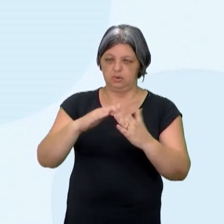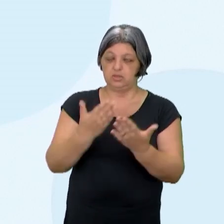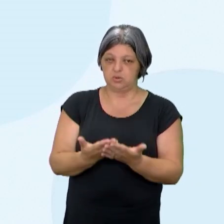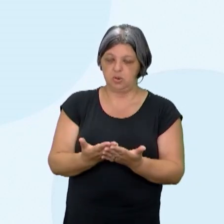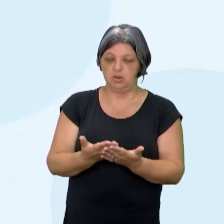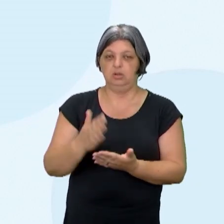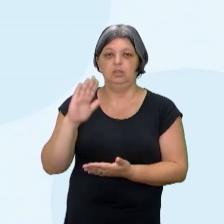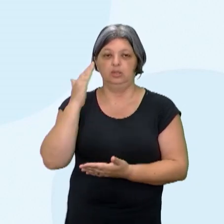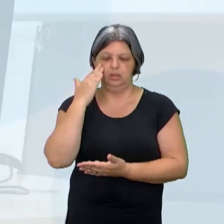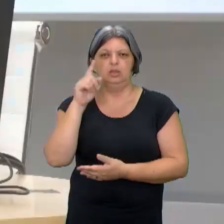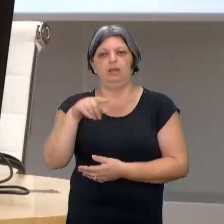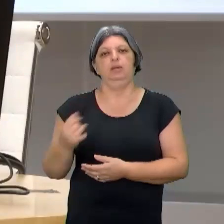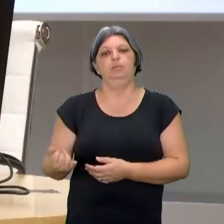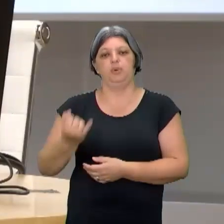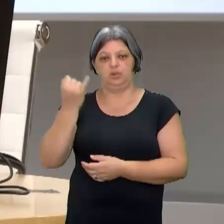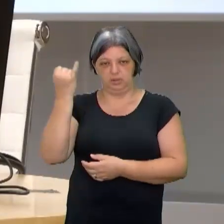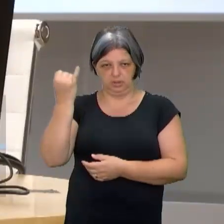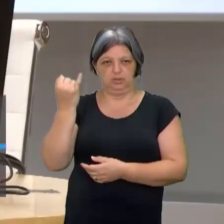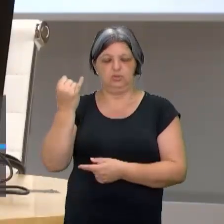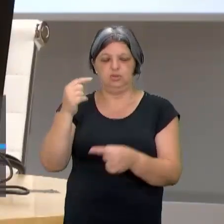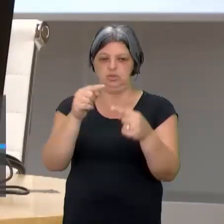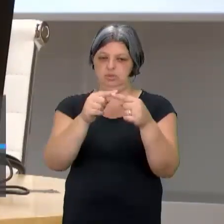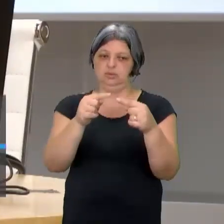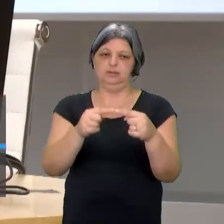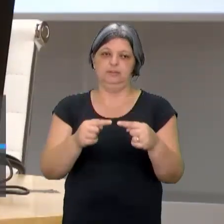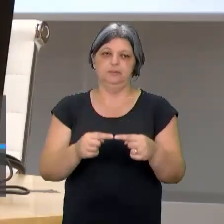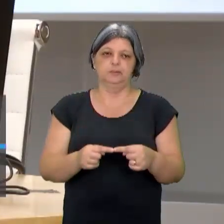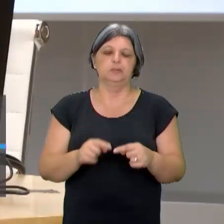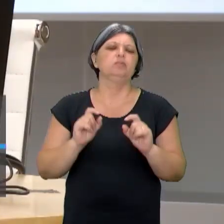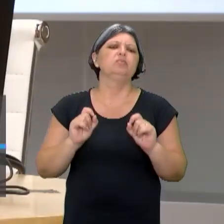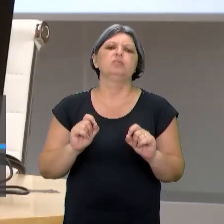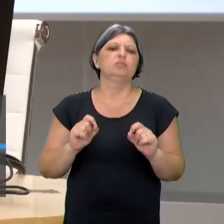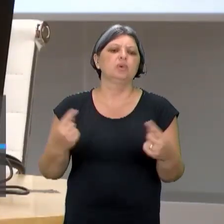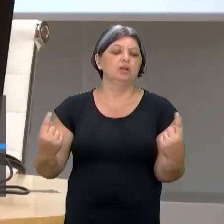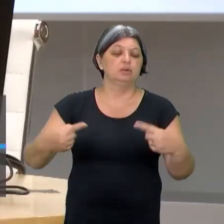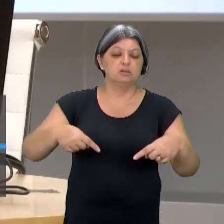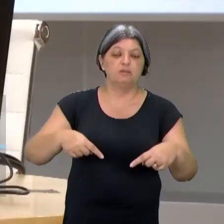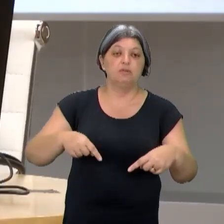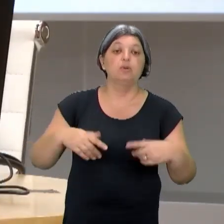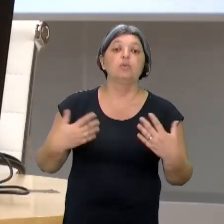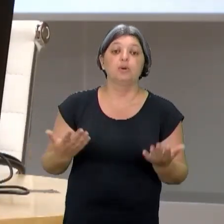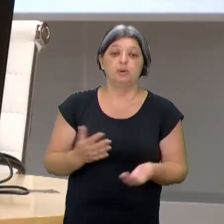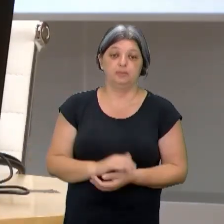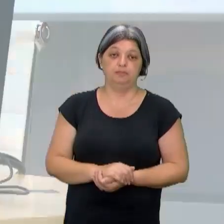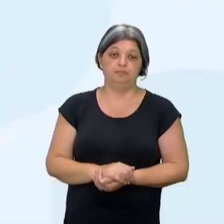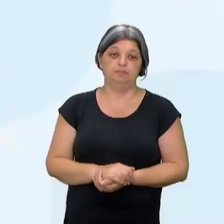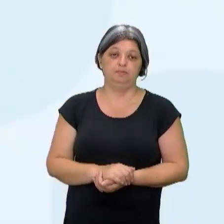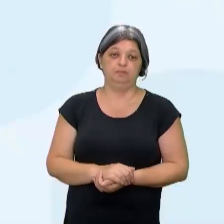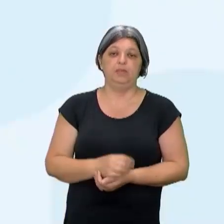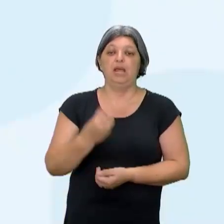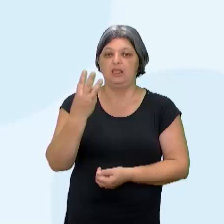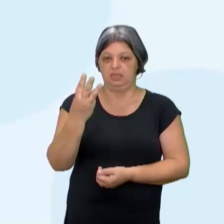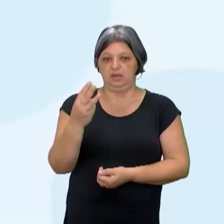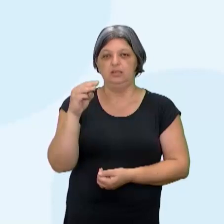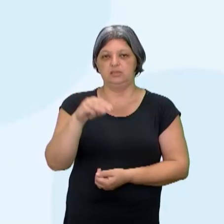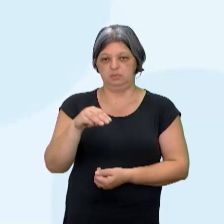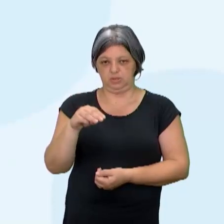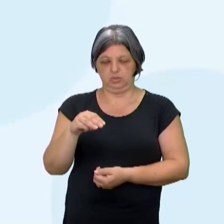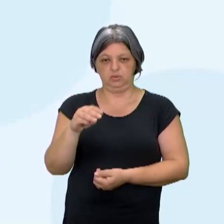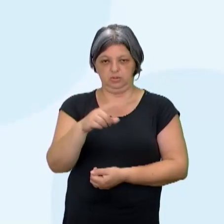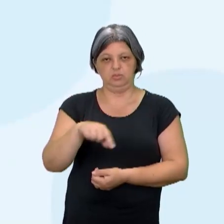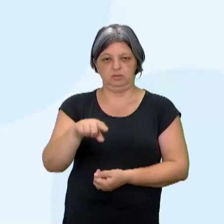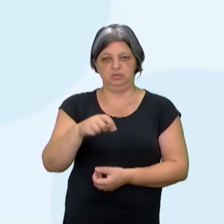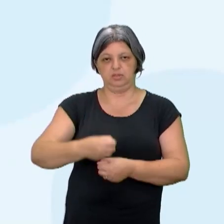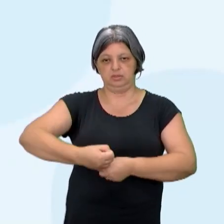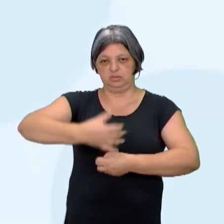os alinhamentos são importantes, né, e tal. E quais são esses desafios, então? Vou passar 3 minutinhos para vocês